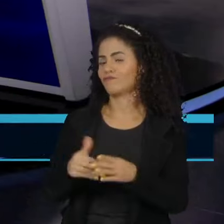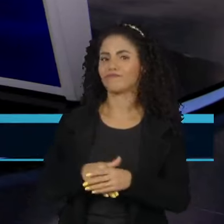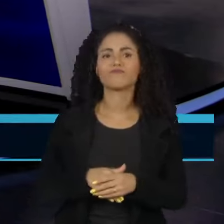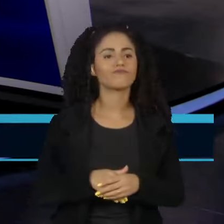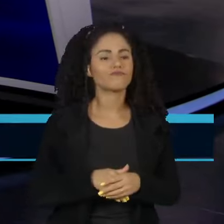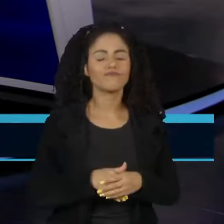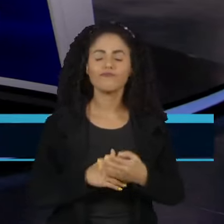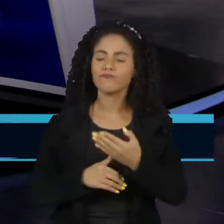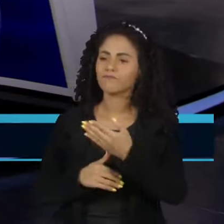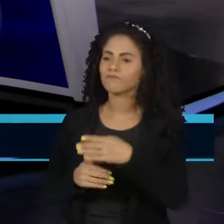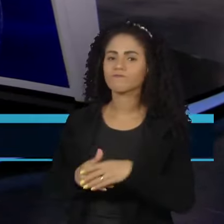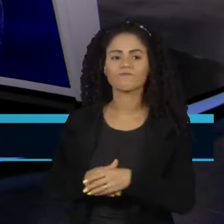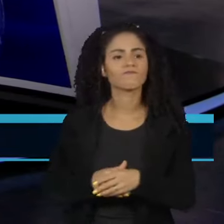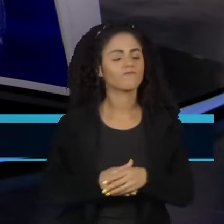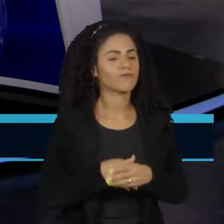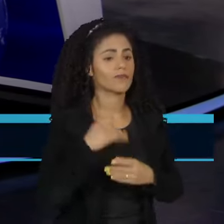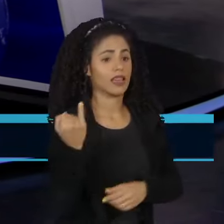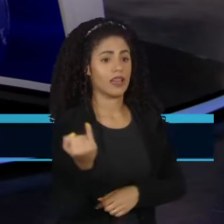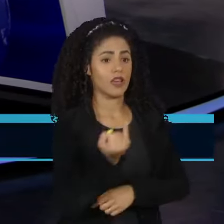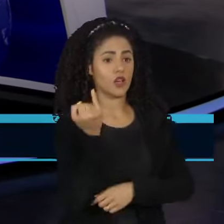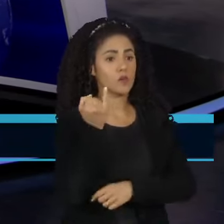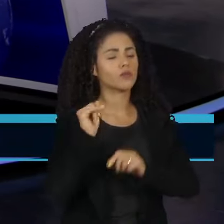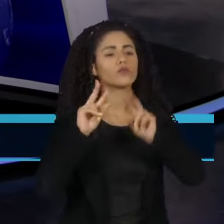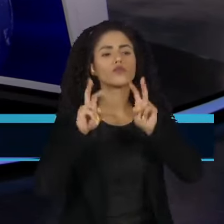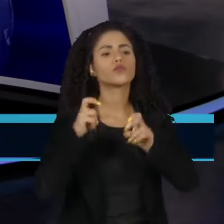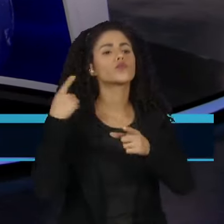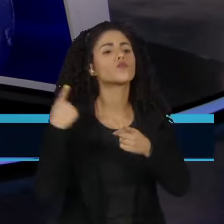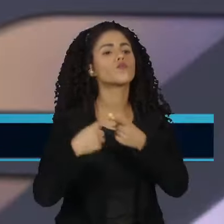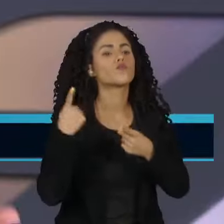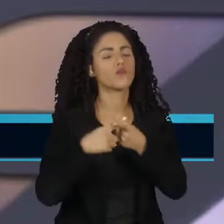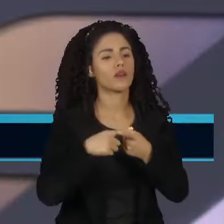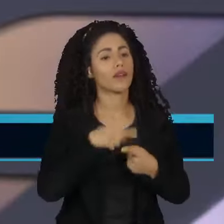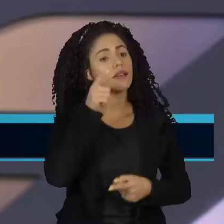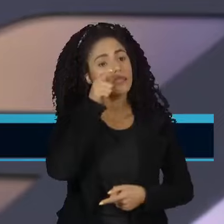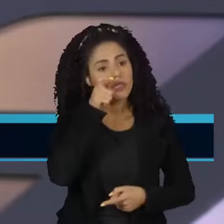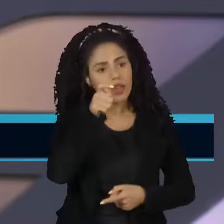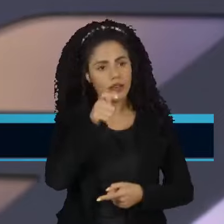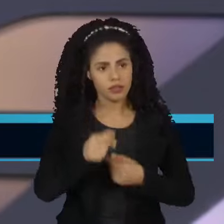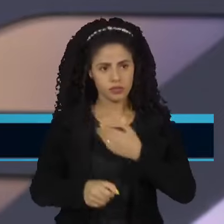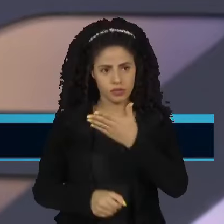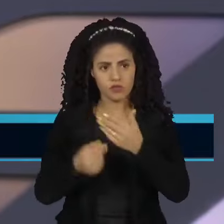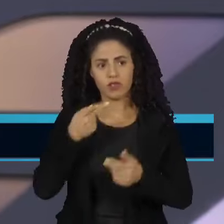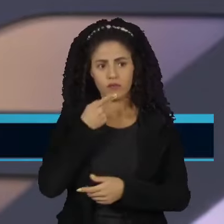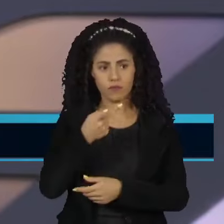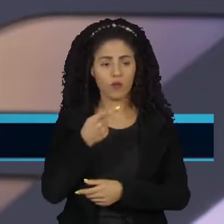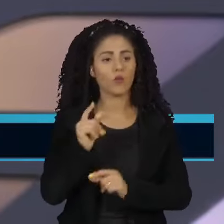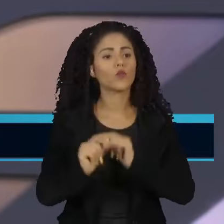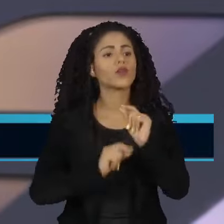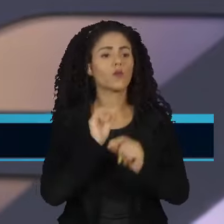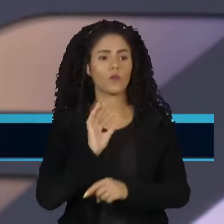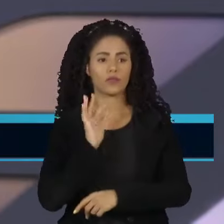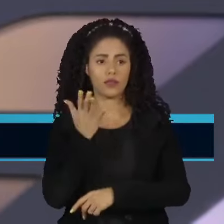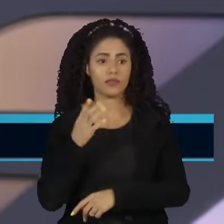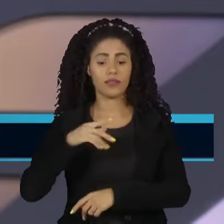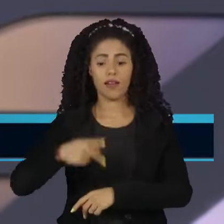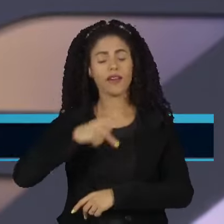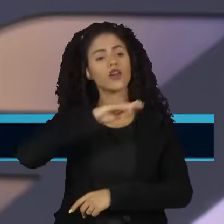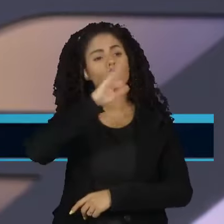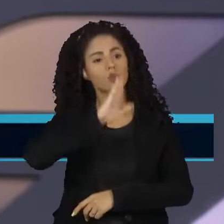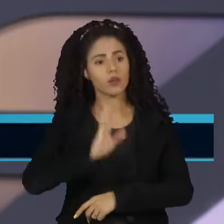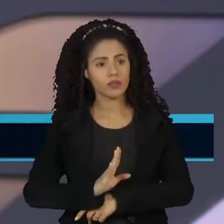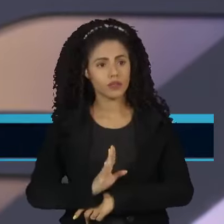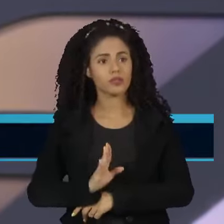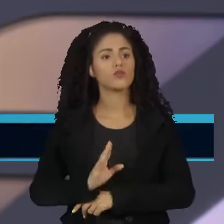Gessa? Olha, para a importância do assunto, é interessante o que o Roberto colocou, porque o Brasil